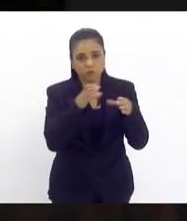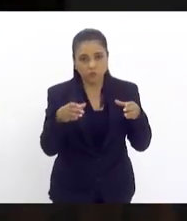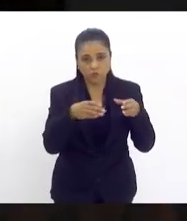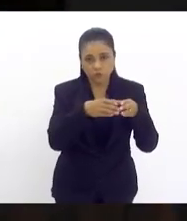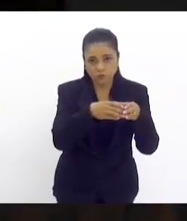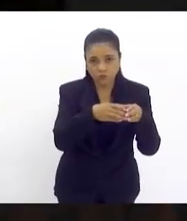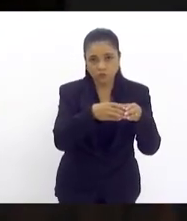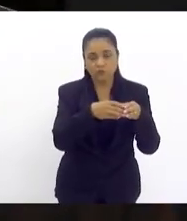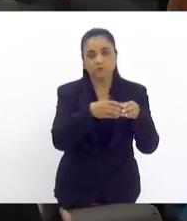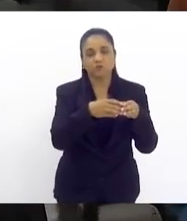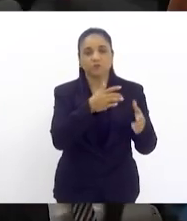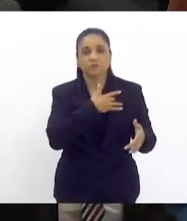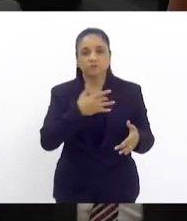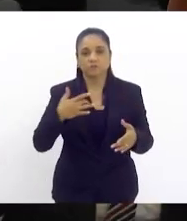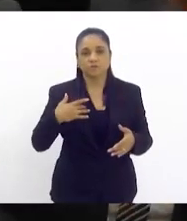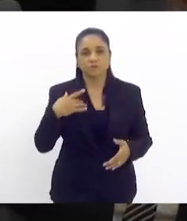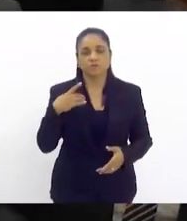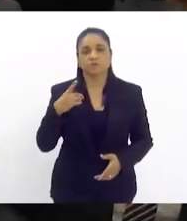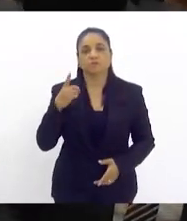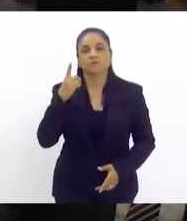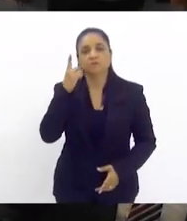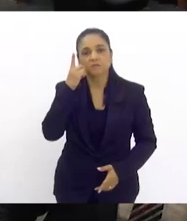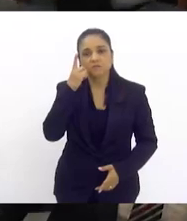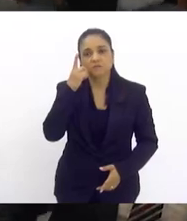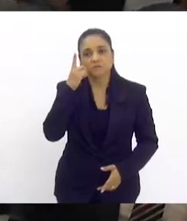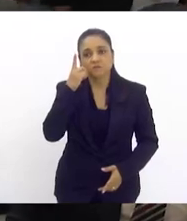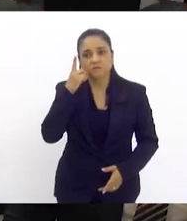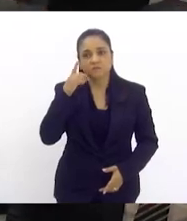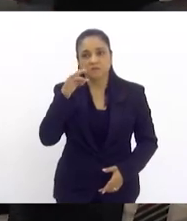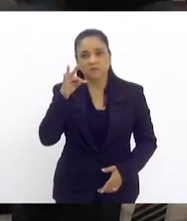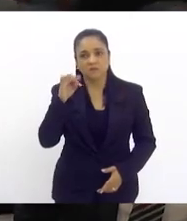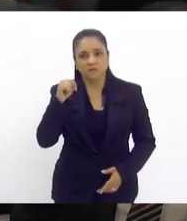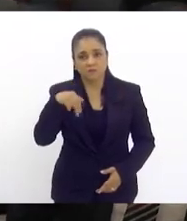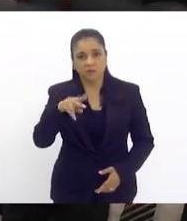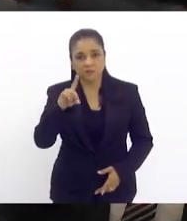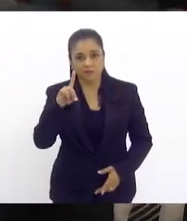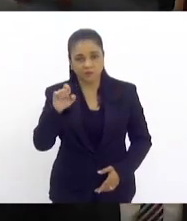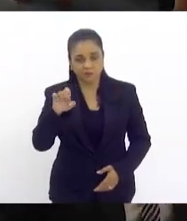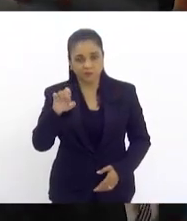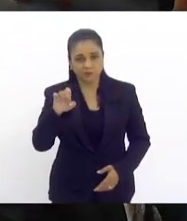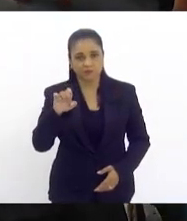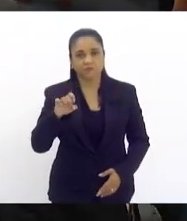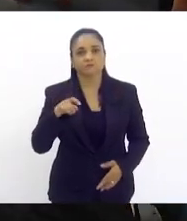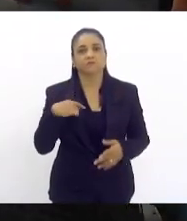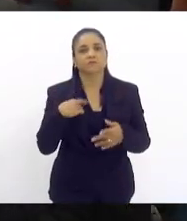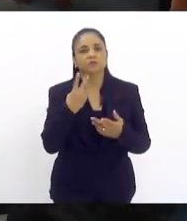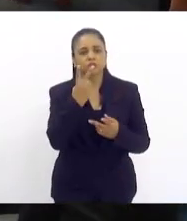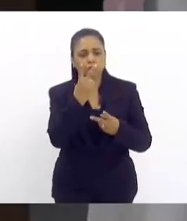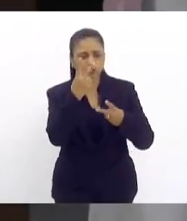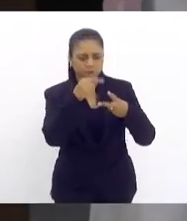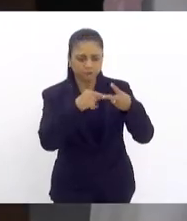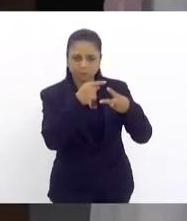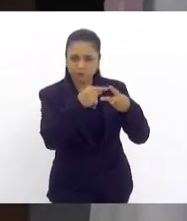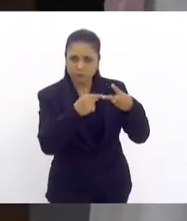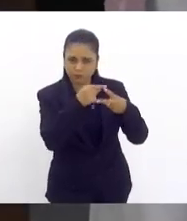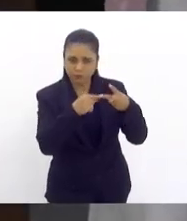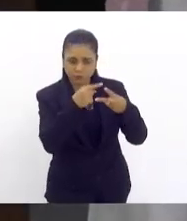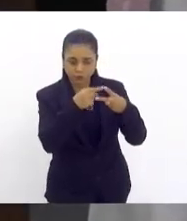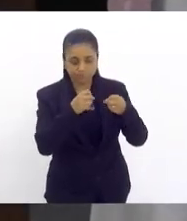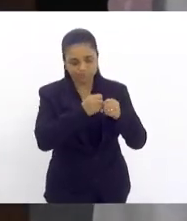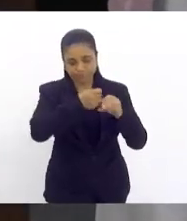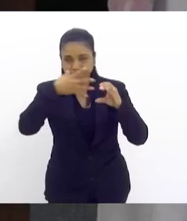presidente, deputado Tânio Vieira. Presidente, boa tarde. Esse projeto tem duas características que o tornam muito